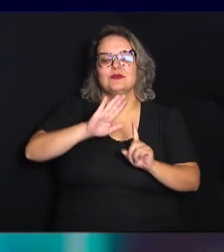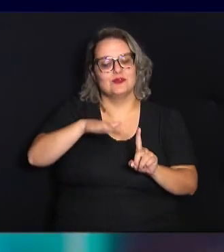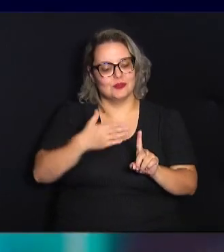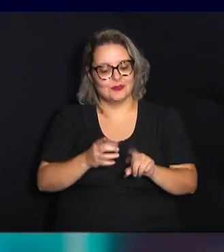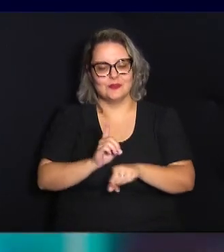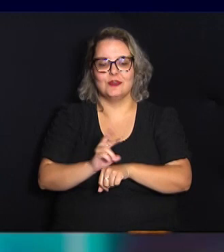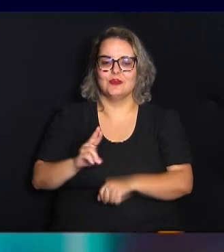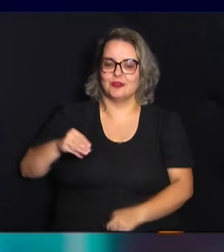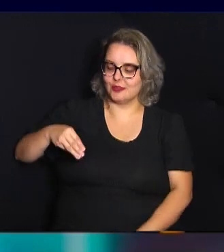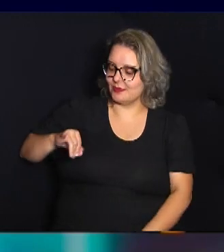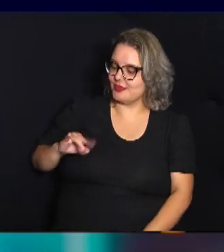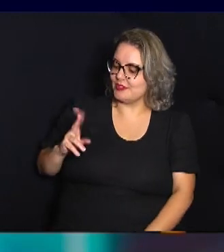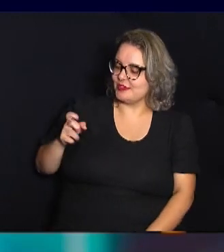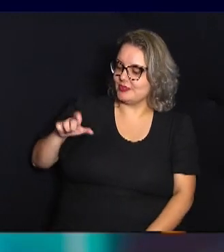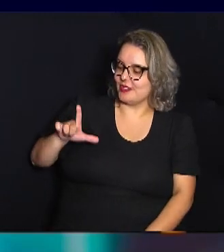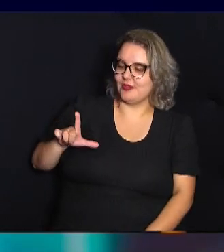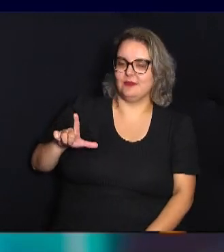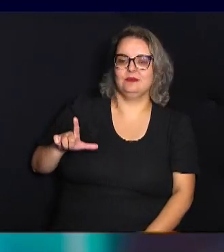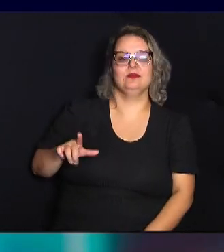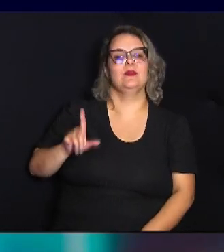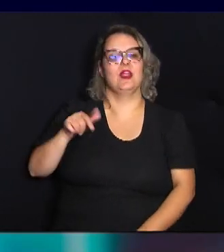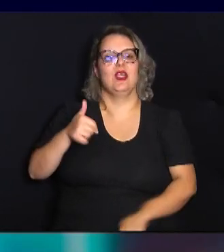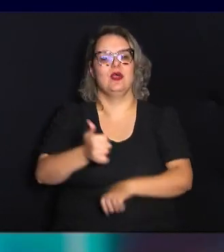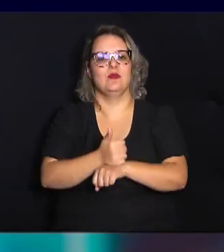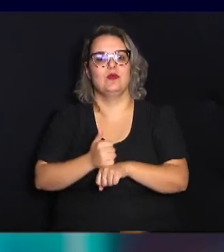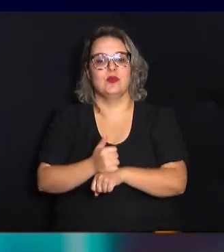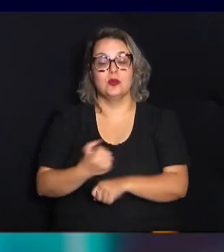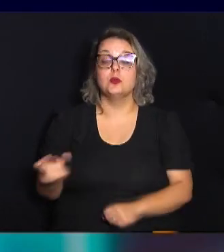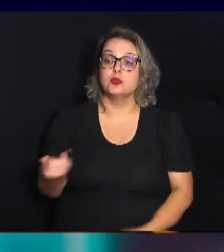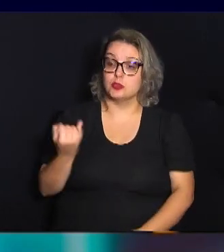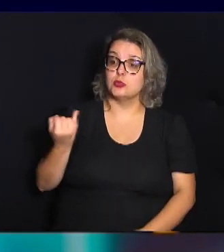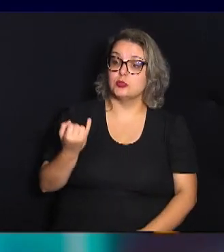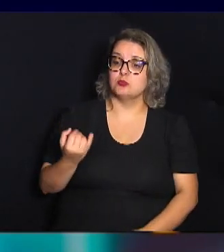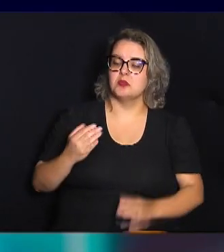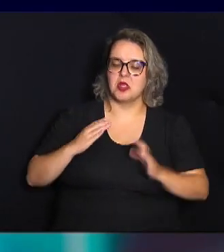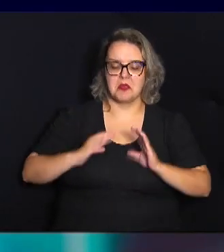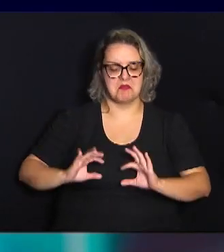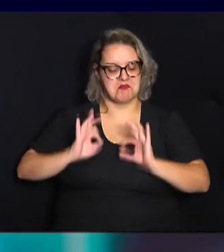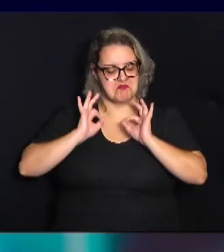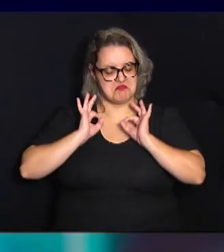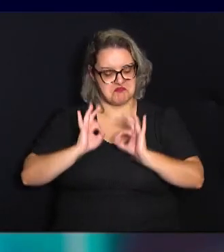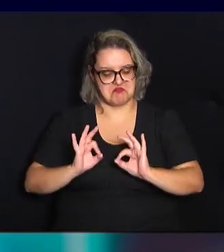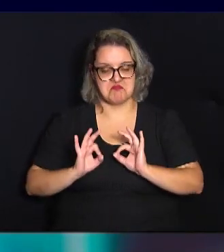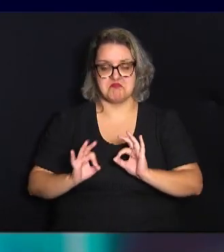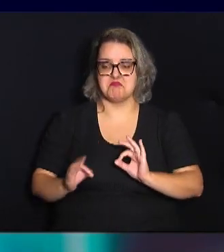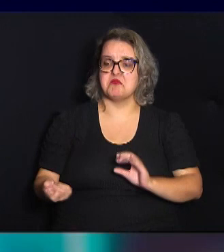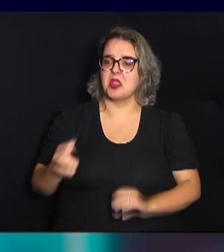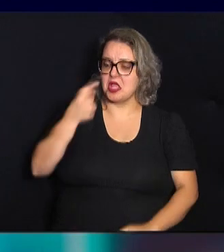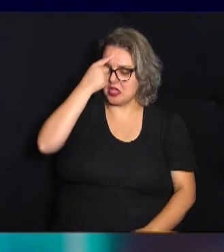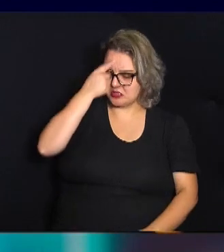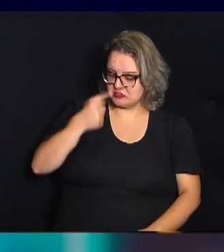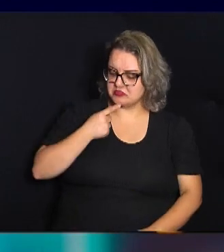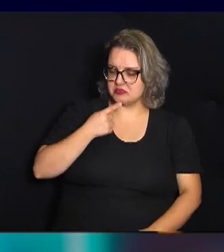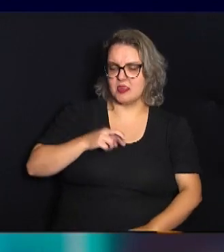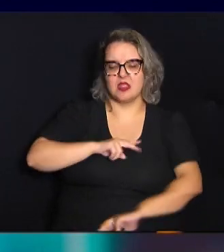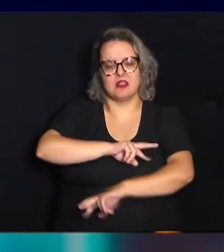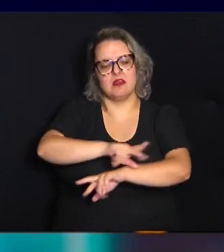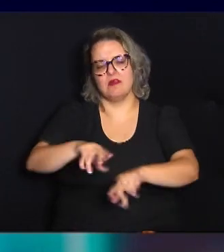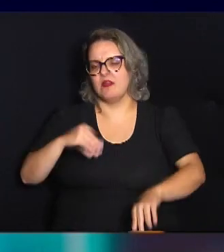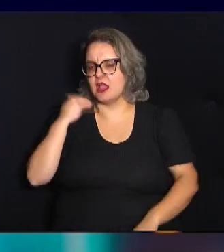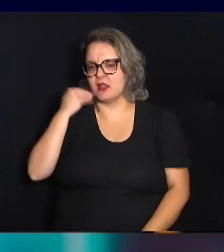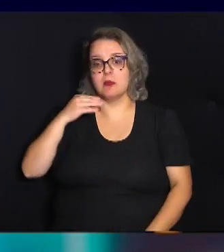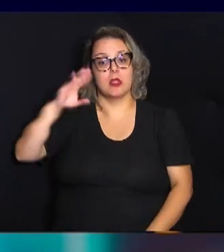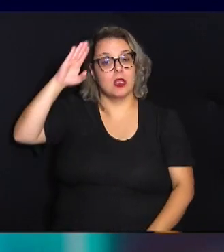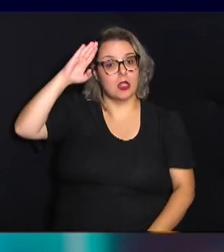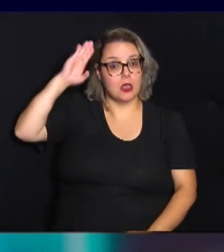Dr. Michel, são profissionais renomados, de condutas ilibadas e que acumulam vasta experiência acadêmica e